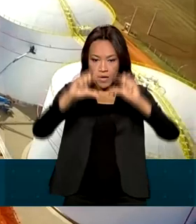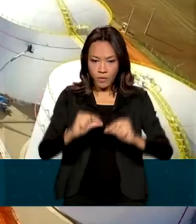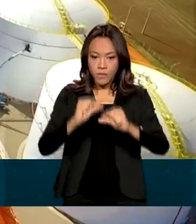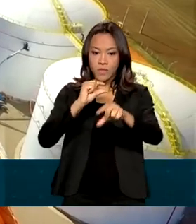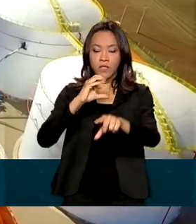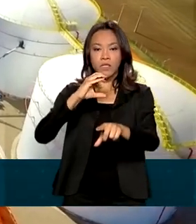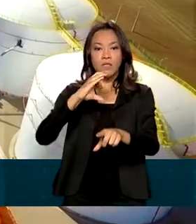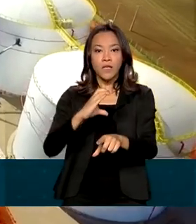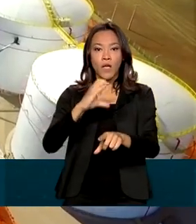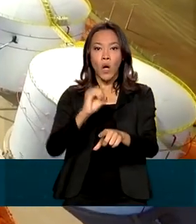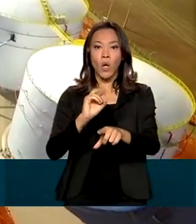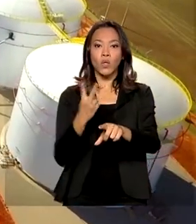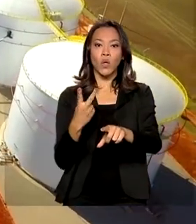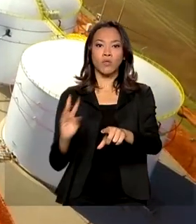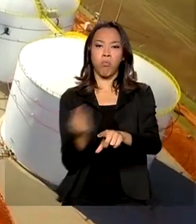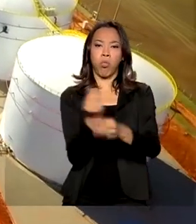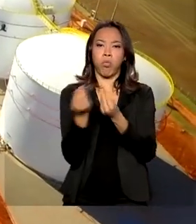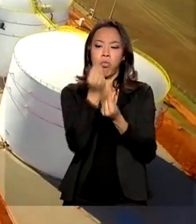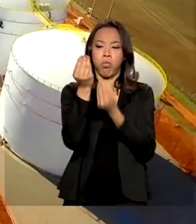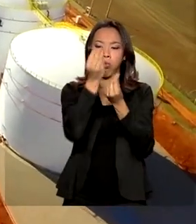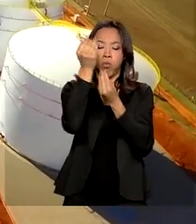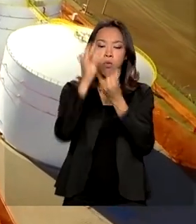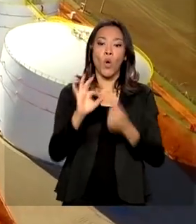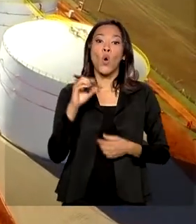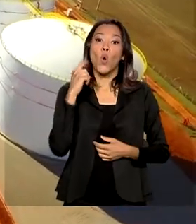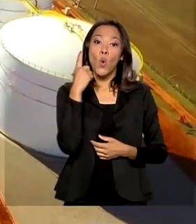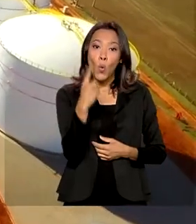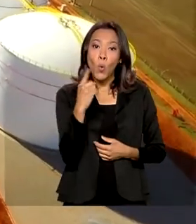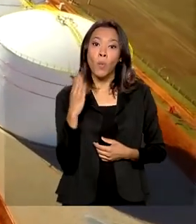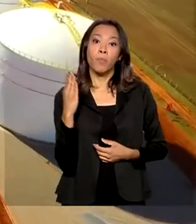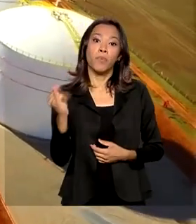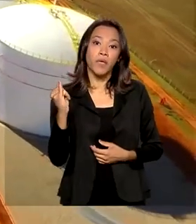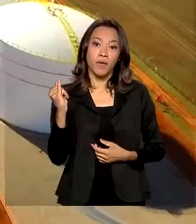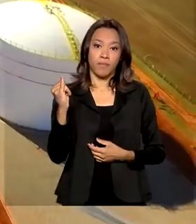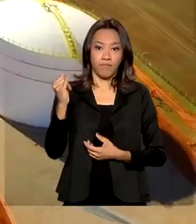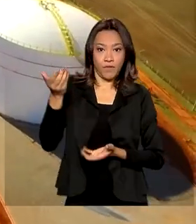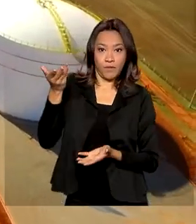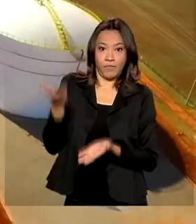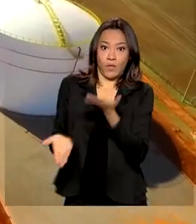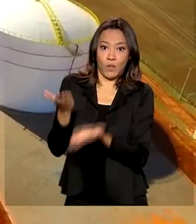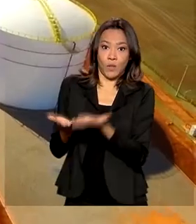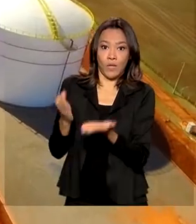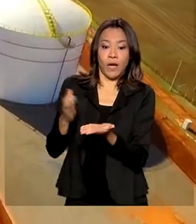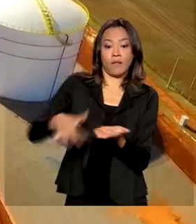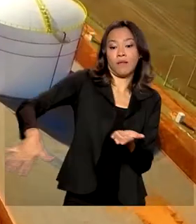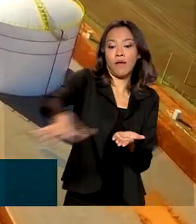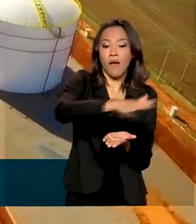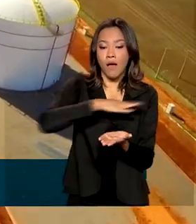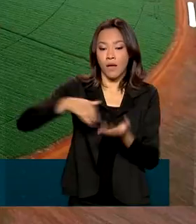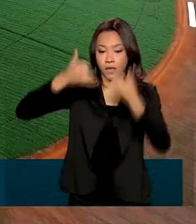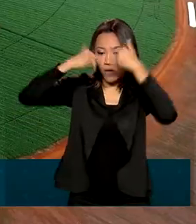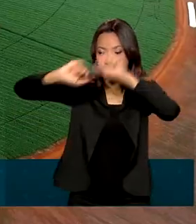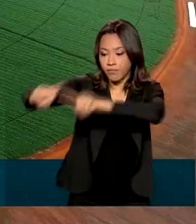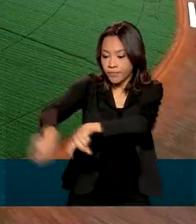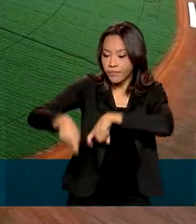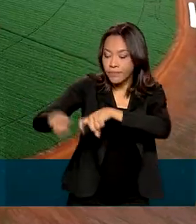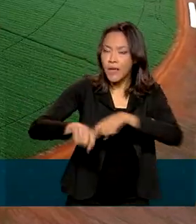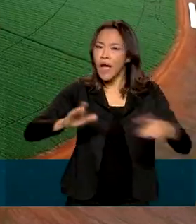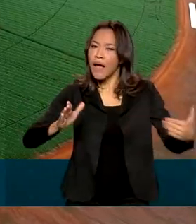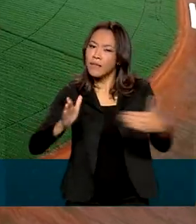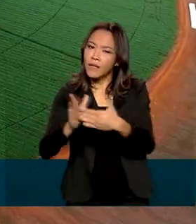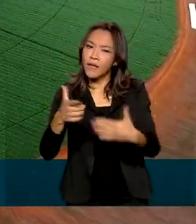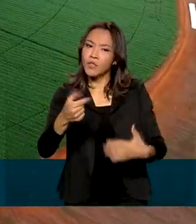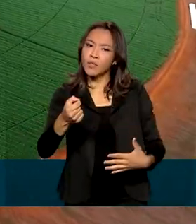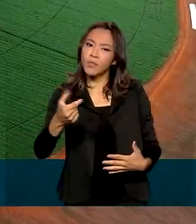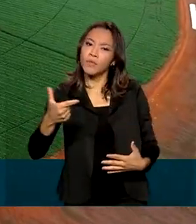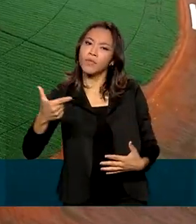carbono em mais de um bilhão de toneladas no setor agropecuário brasileiro até 2030. Para isso,